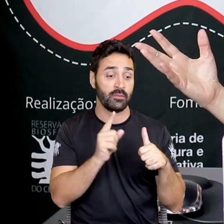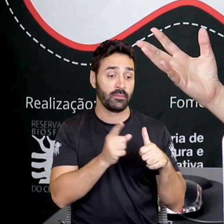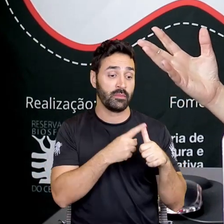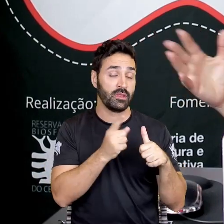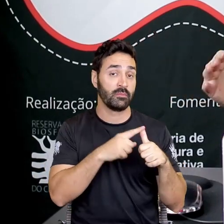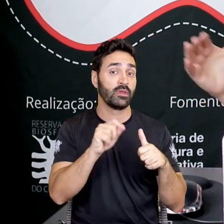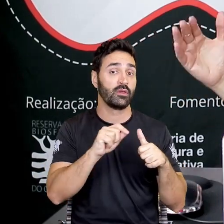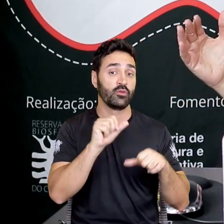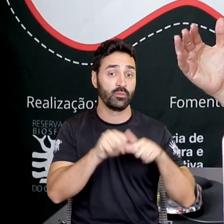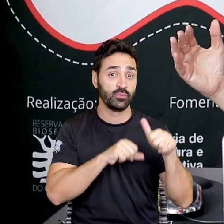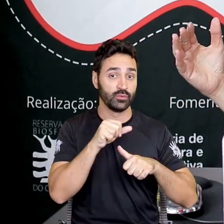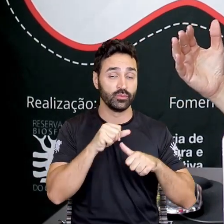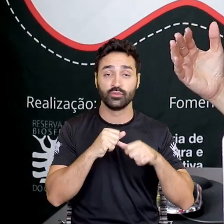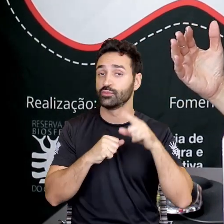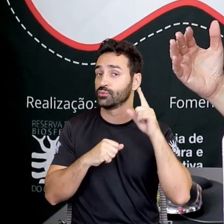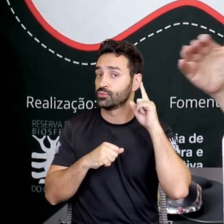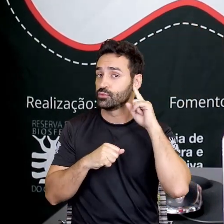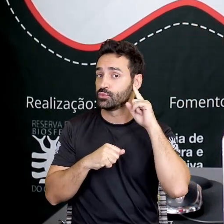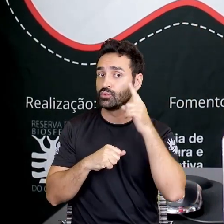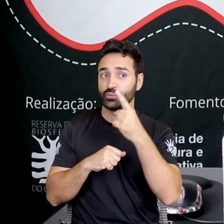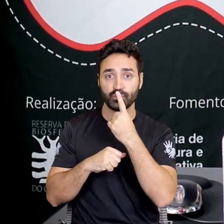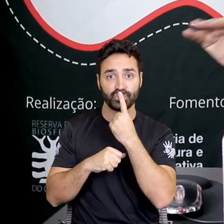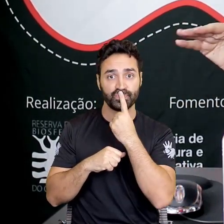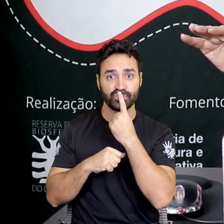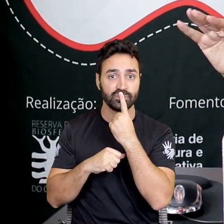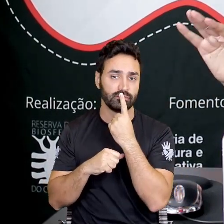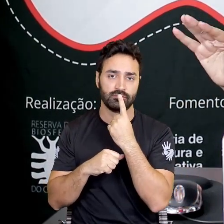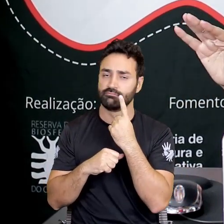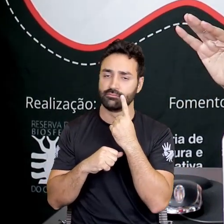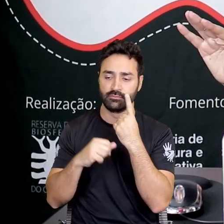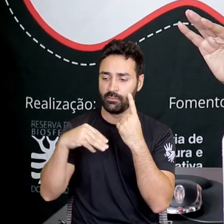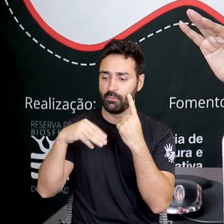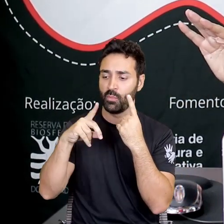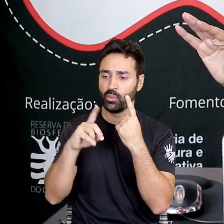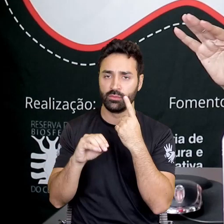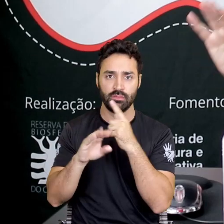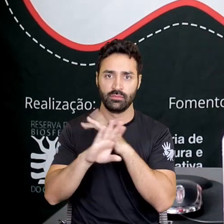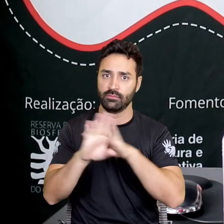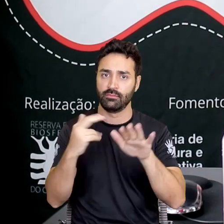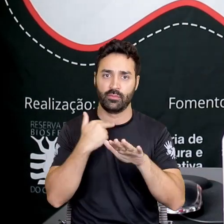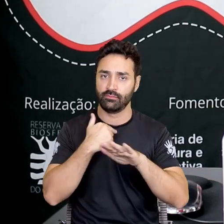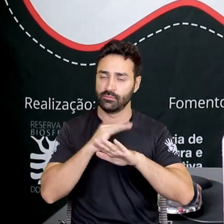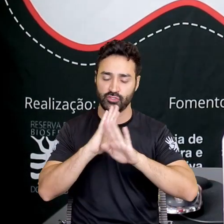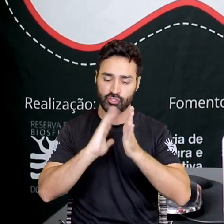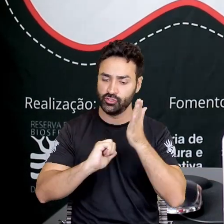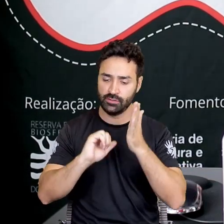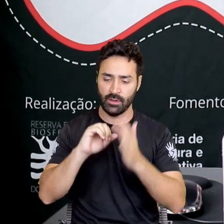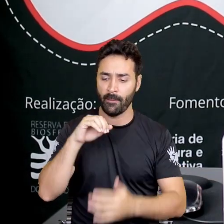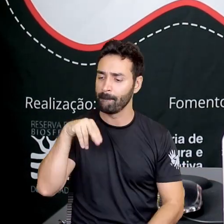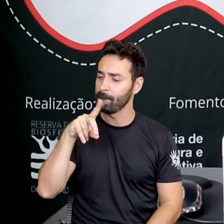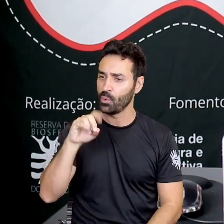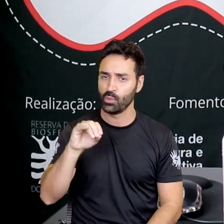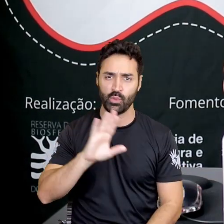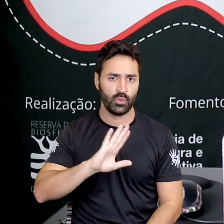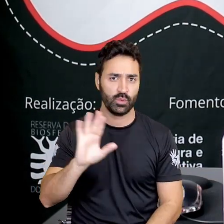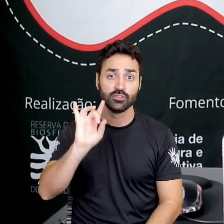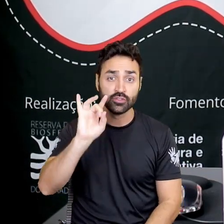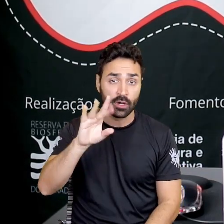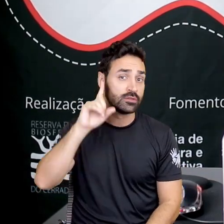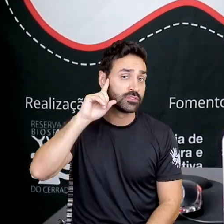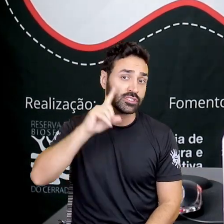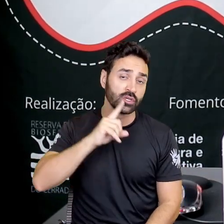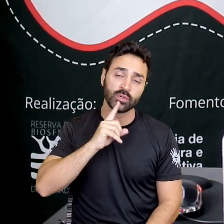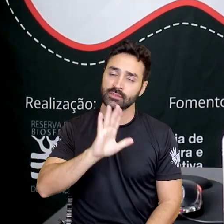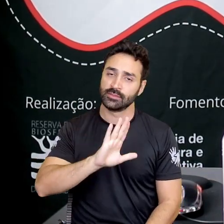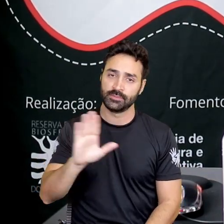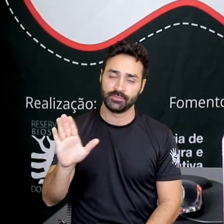o surdo-mudo, que não é assim. Então, ninguém aqui mais vai falar surdo-mudo. Todo mundo vai falar só surdo. E ninguém